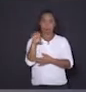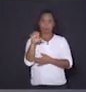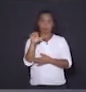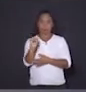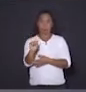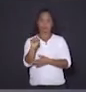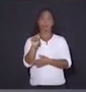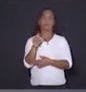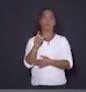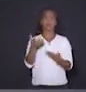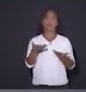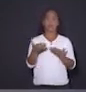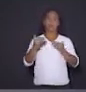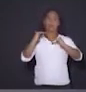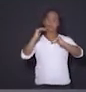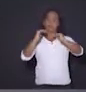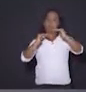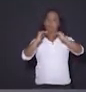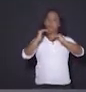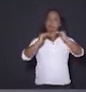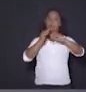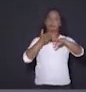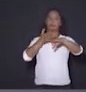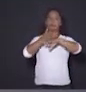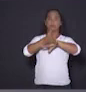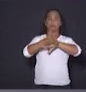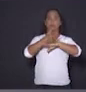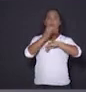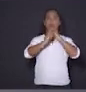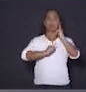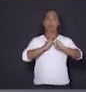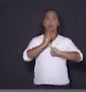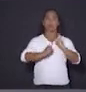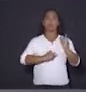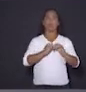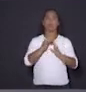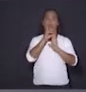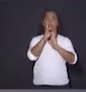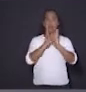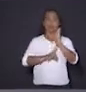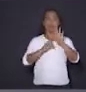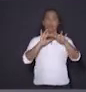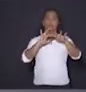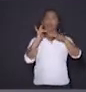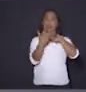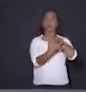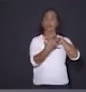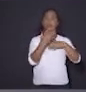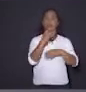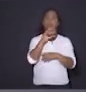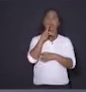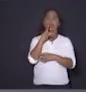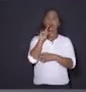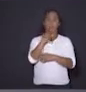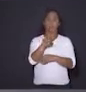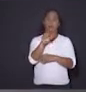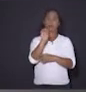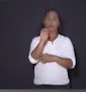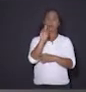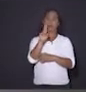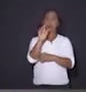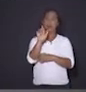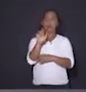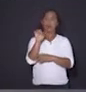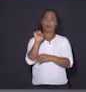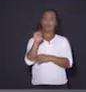coalizão direito na rede que vocês podem acessar esses sites direitos na rede ponto org ponto br onde estão um resumo das nossas iniciativas e